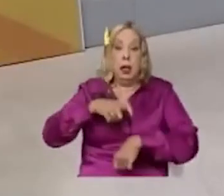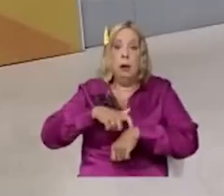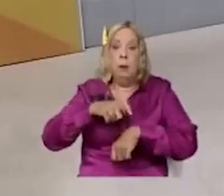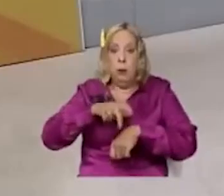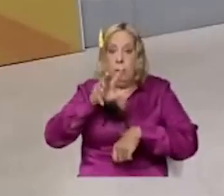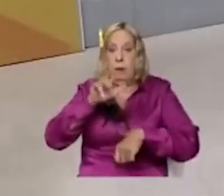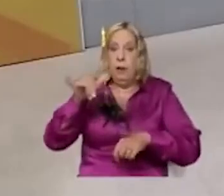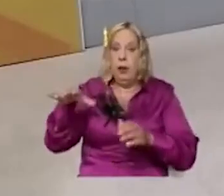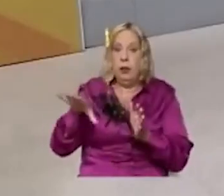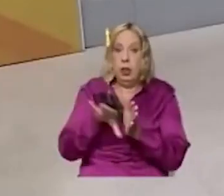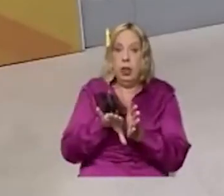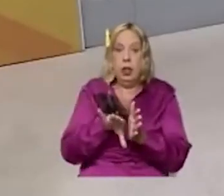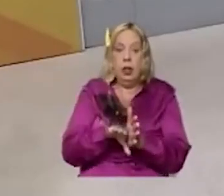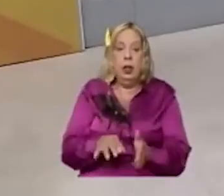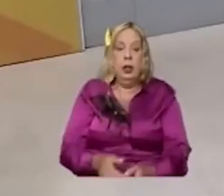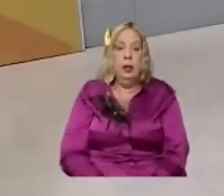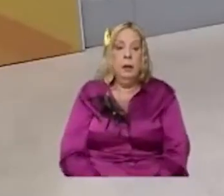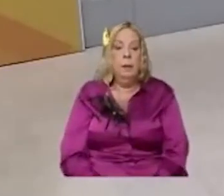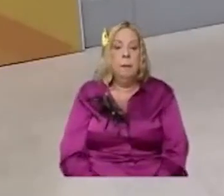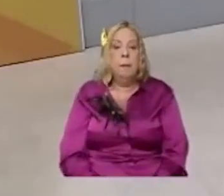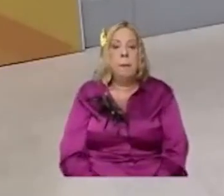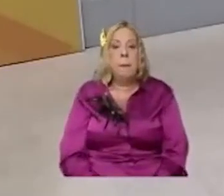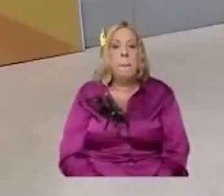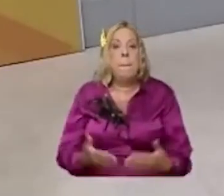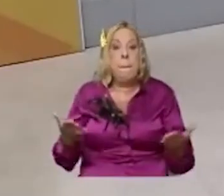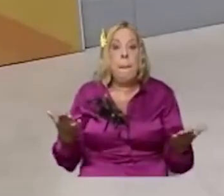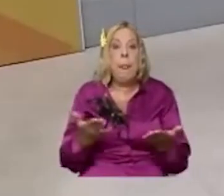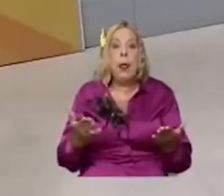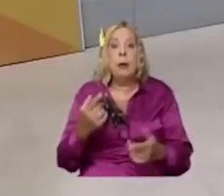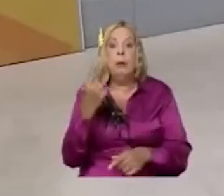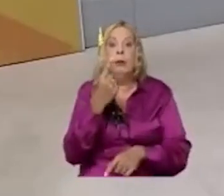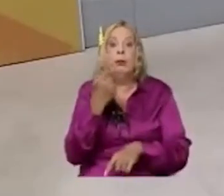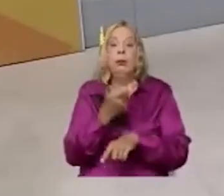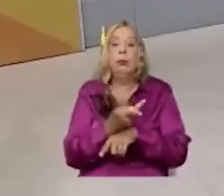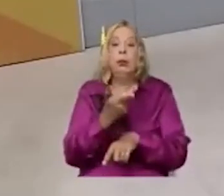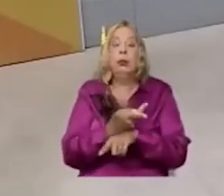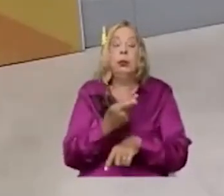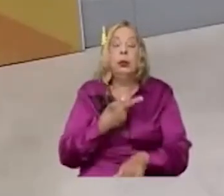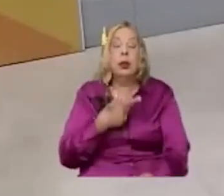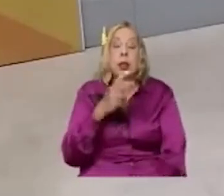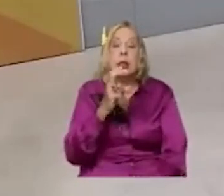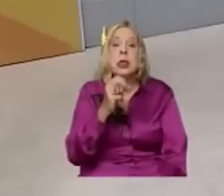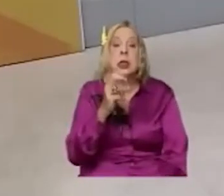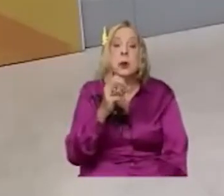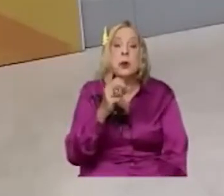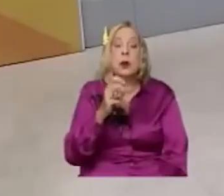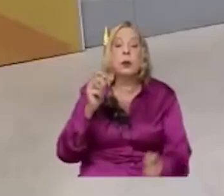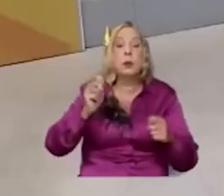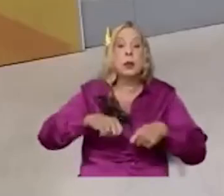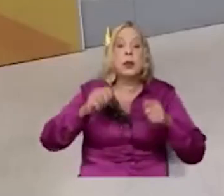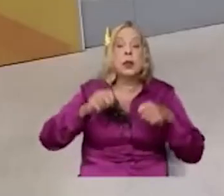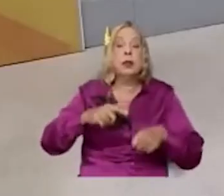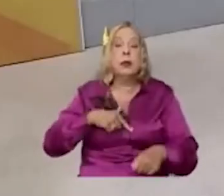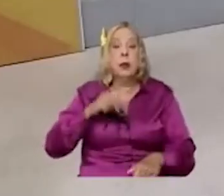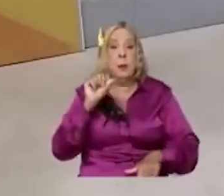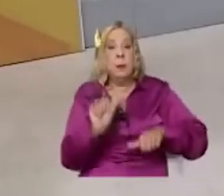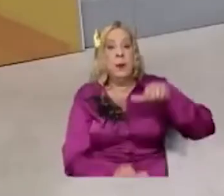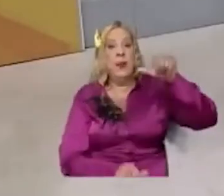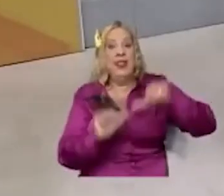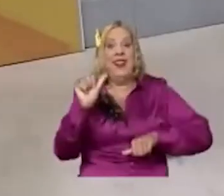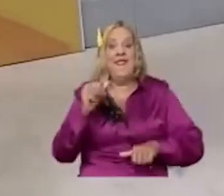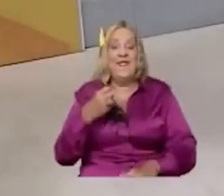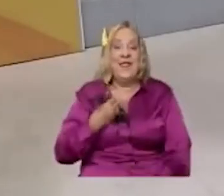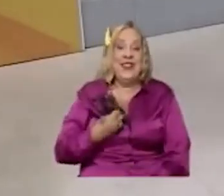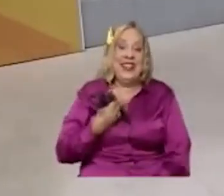Caju Cap vai direto para a primeira premiação do Domingão, abrindo aí com 50 chances para você mudar de vida,